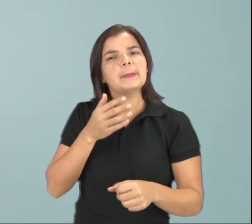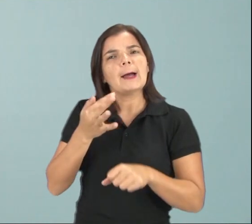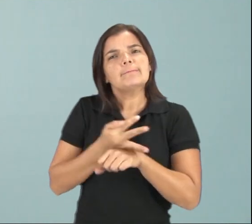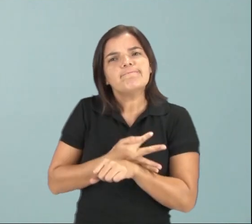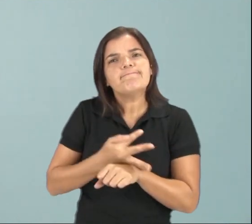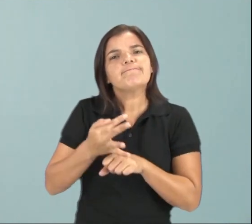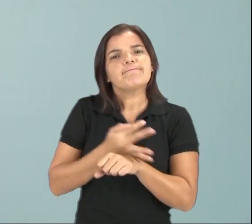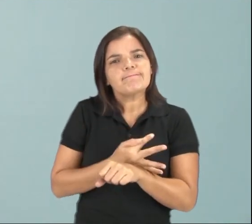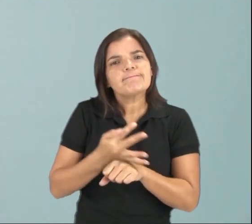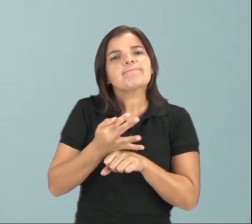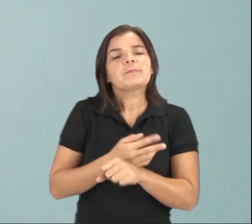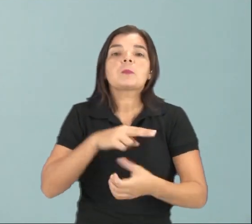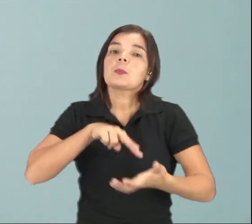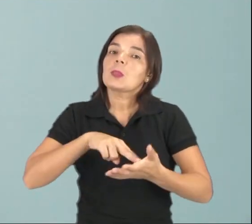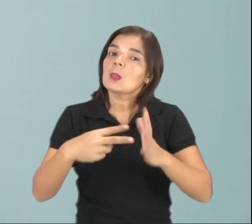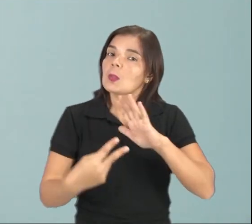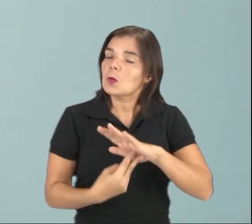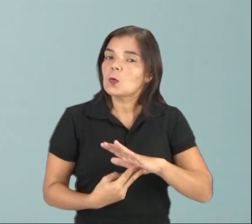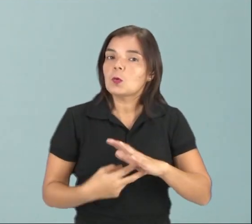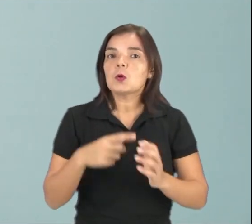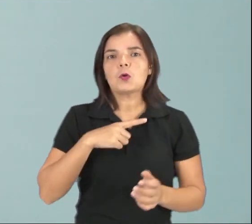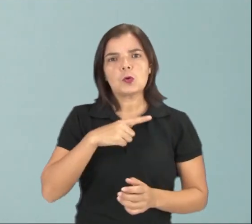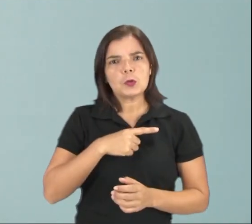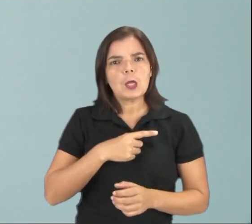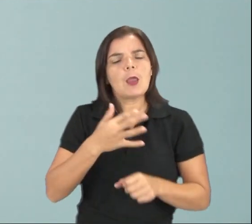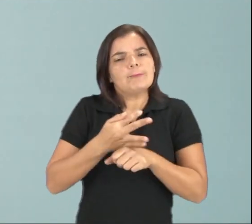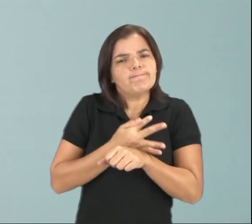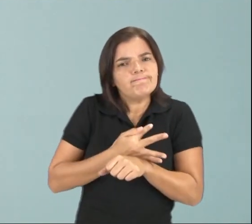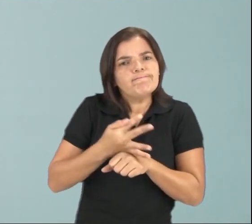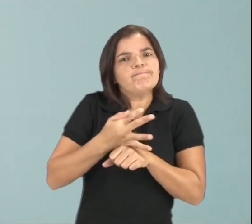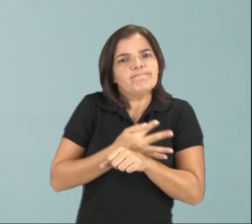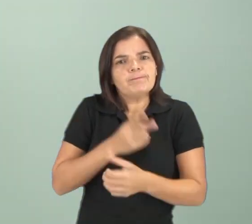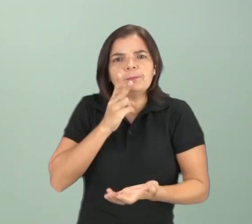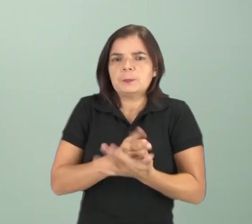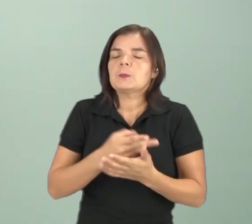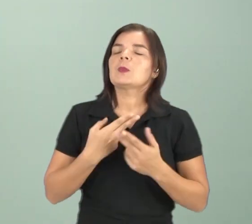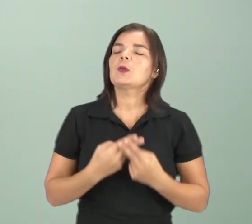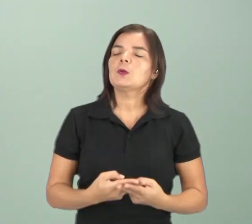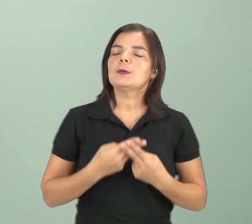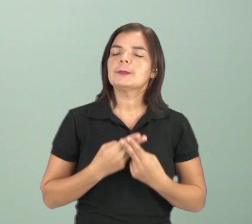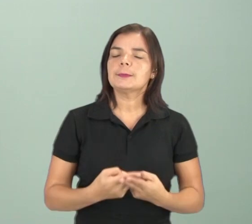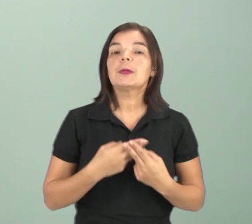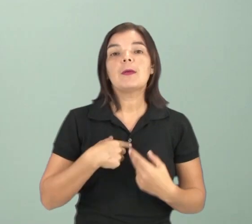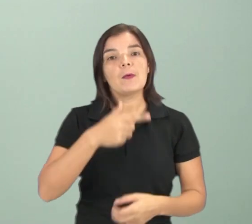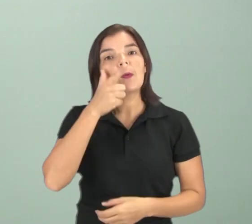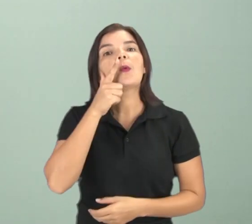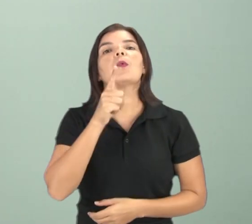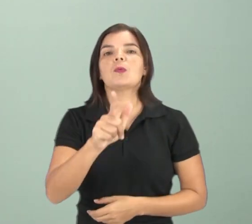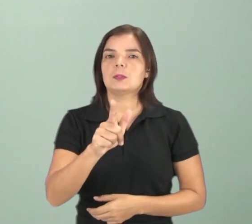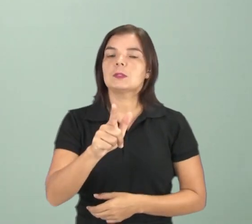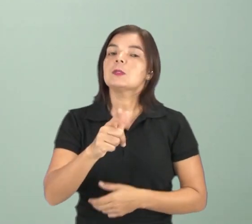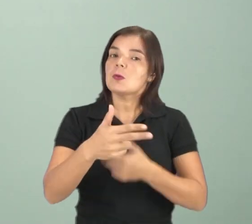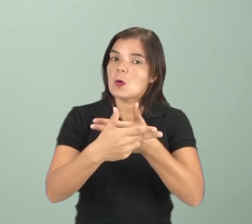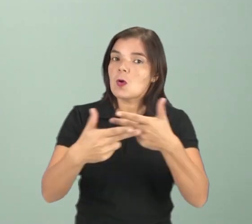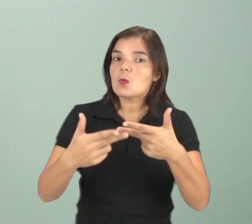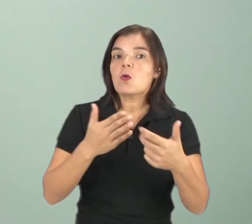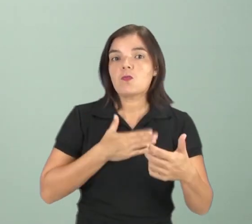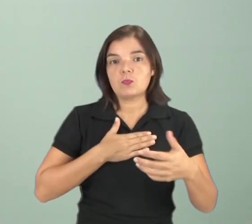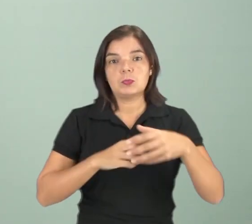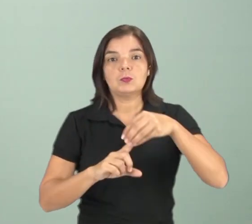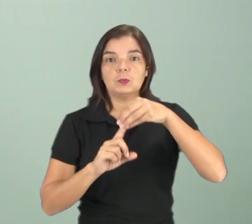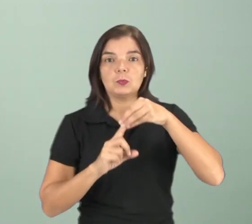persistência. Isso significa dizer que quando eu tenho persistência e paciência, eu consigo alcançar os